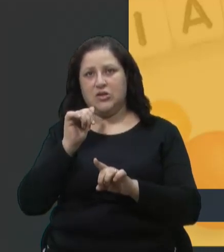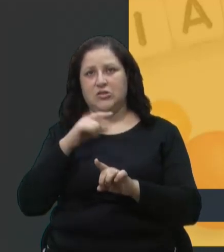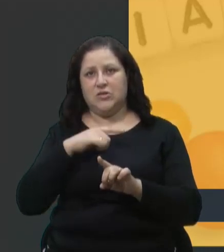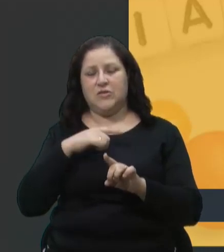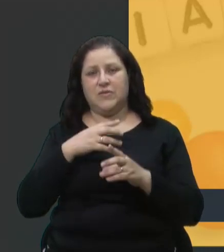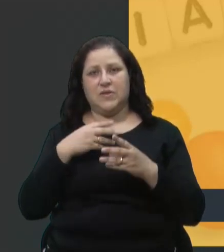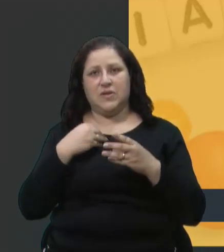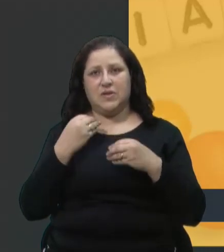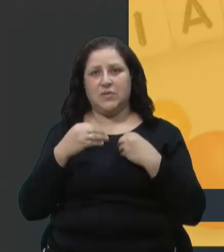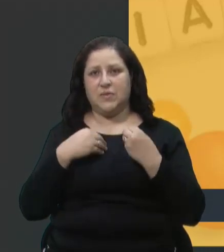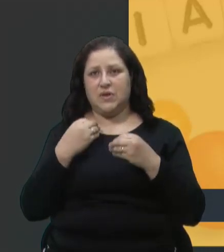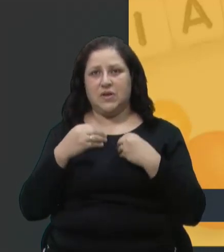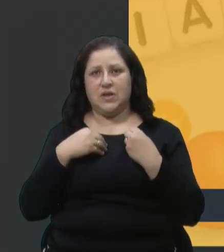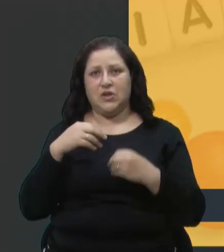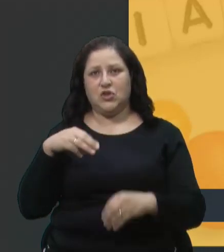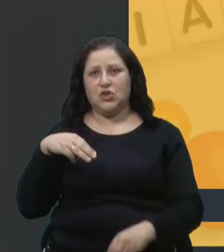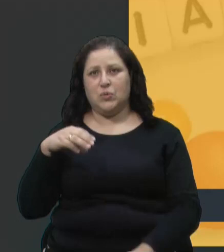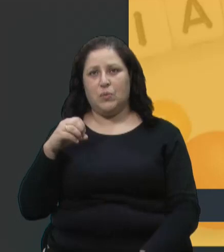reconhecer aqui.